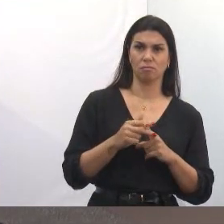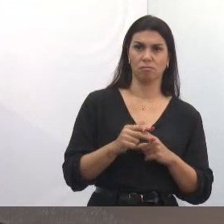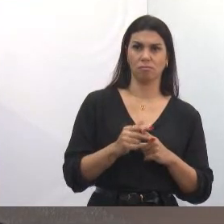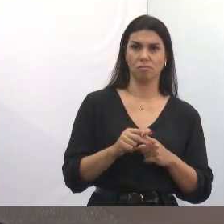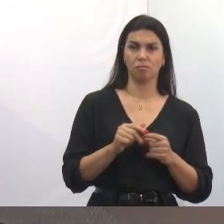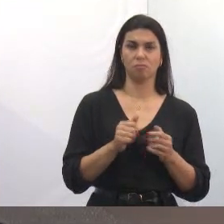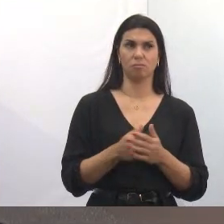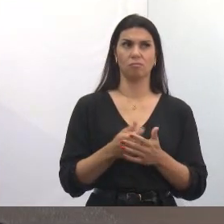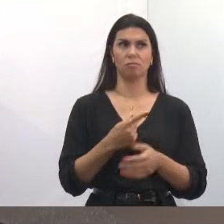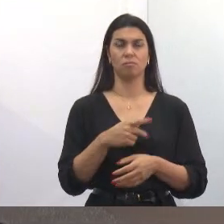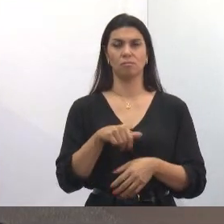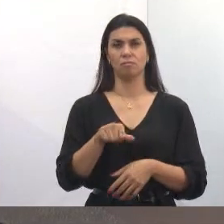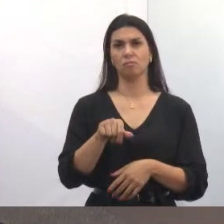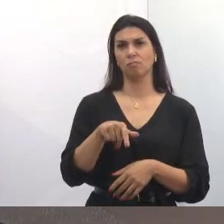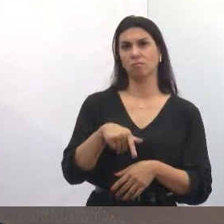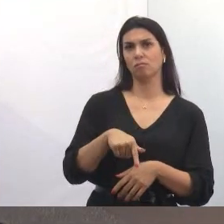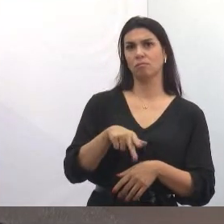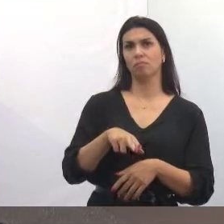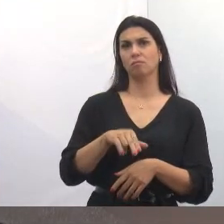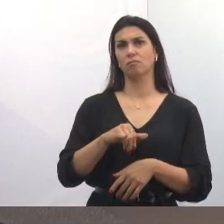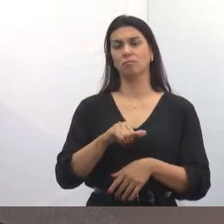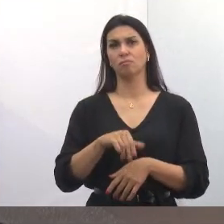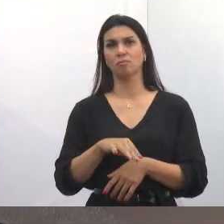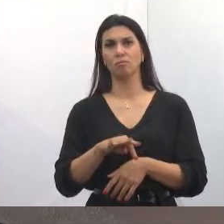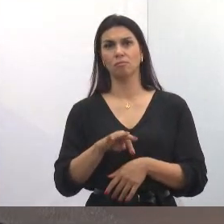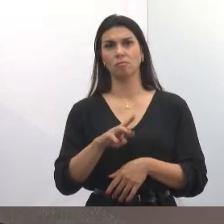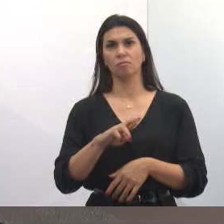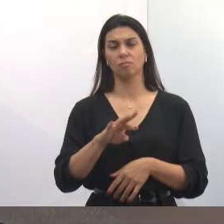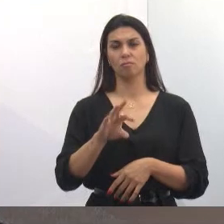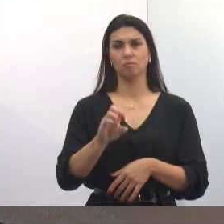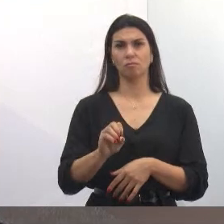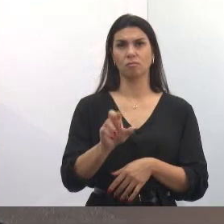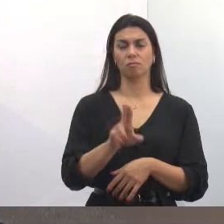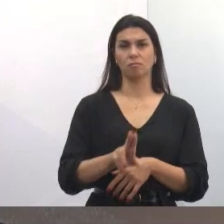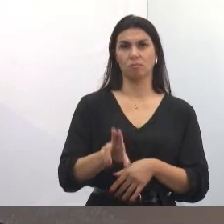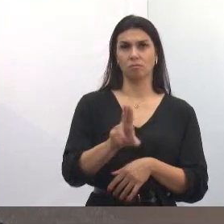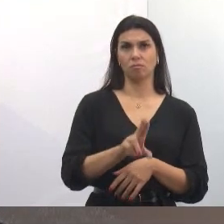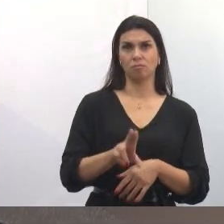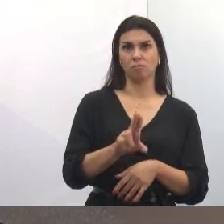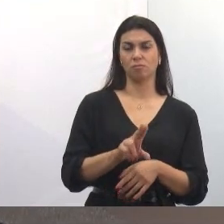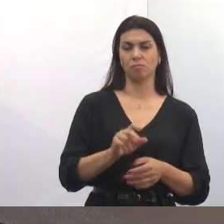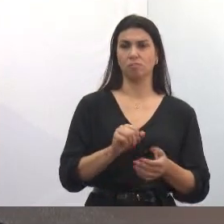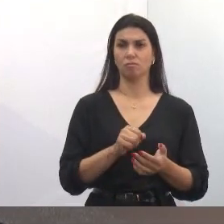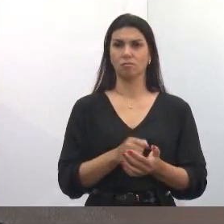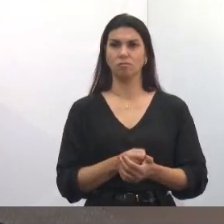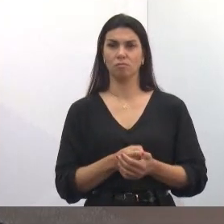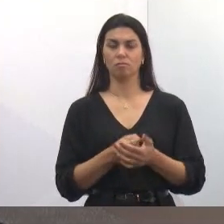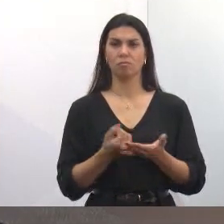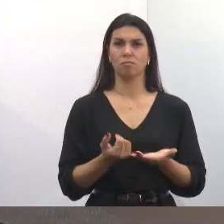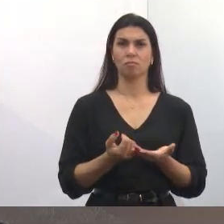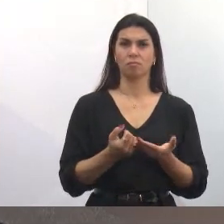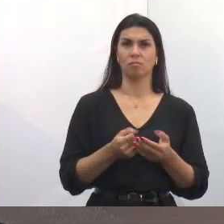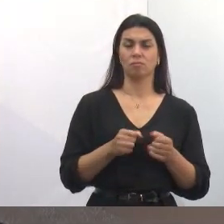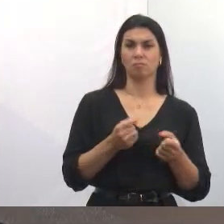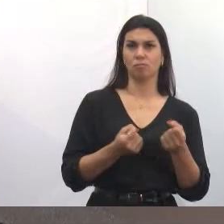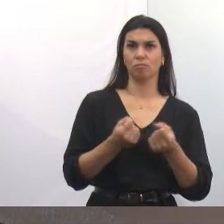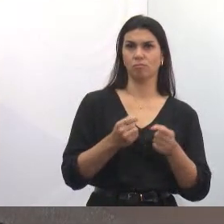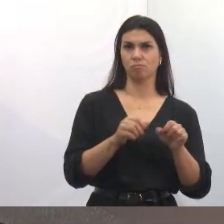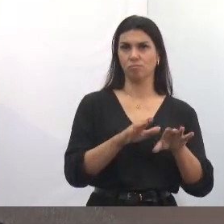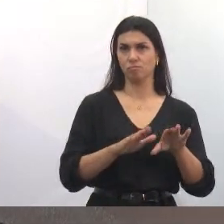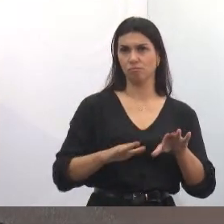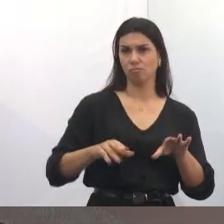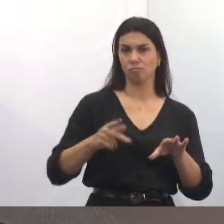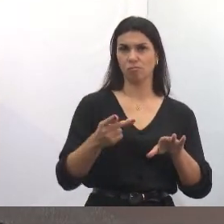dos paquímetros instalados, utilizados para a operacionalização do sistema de estacionamento no município de